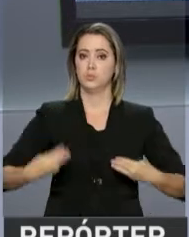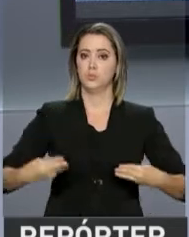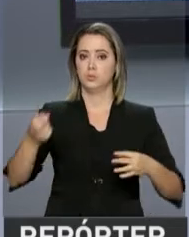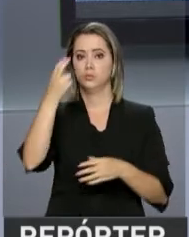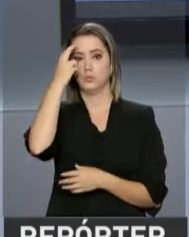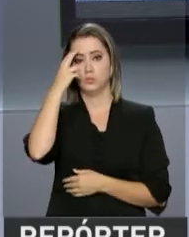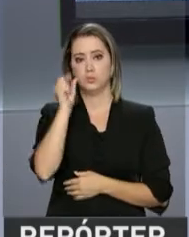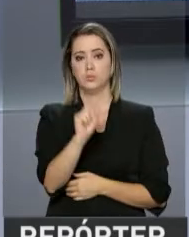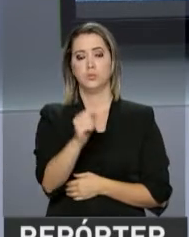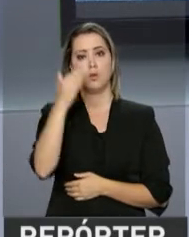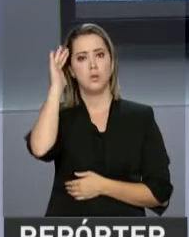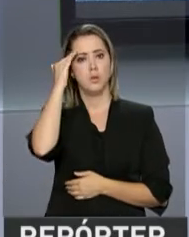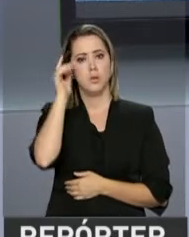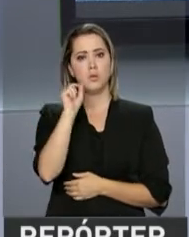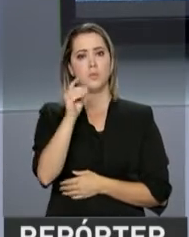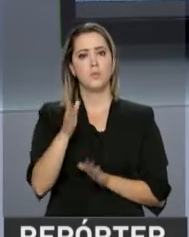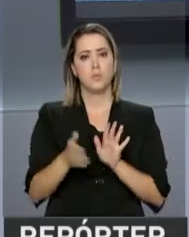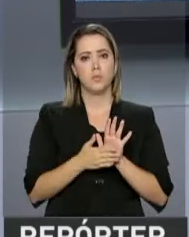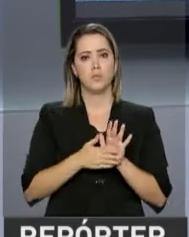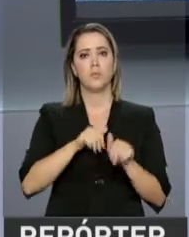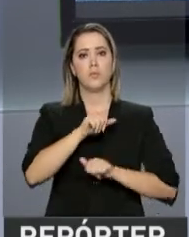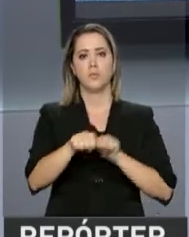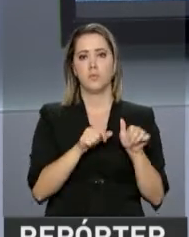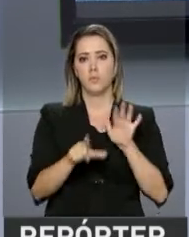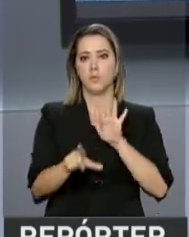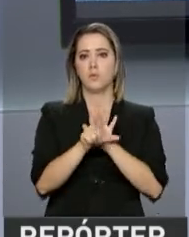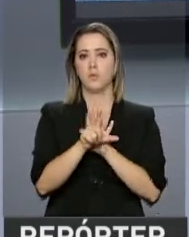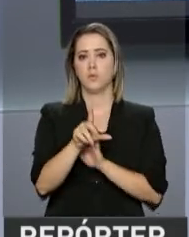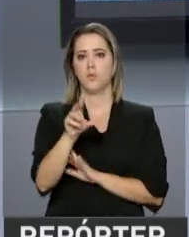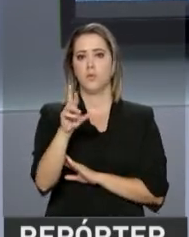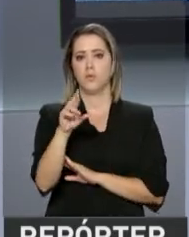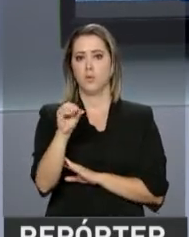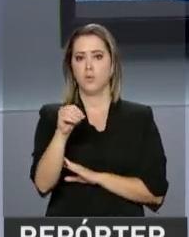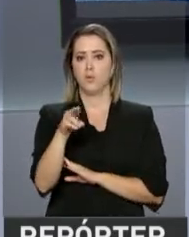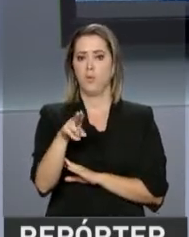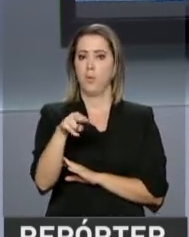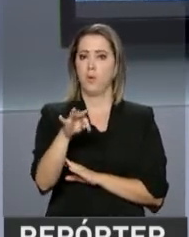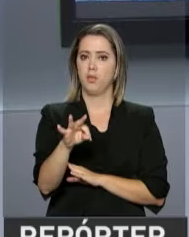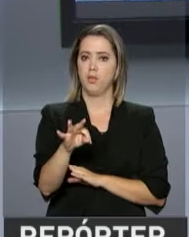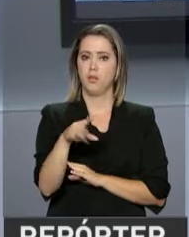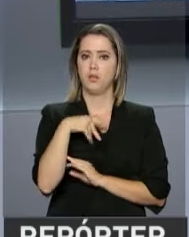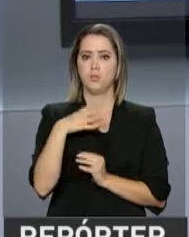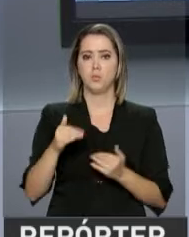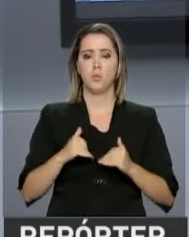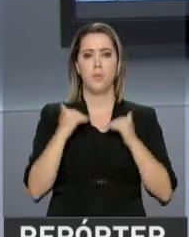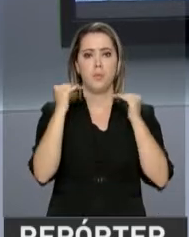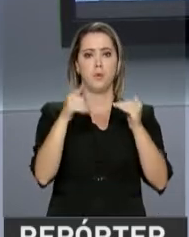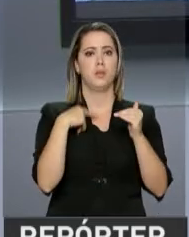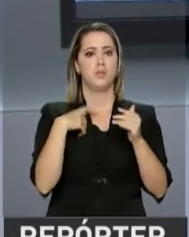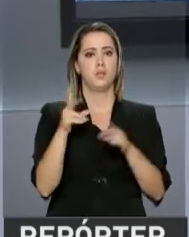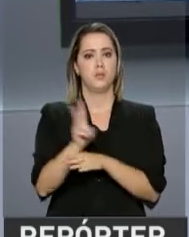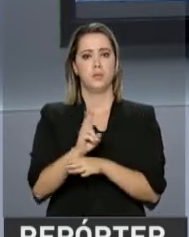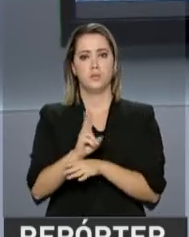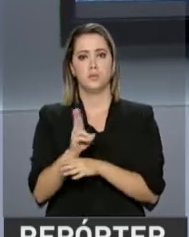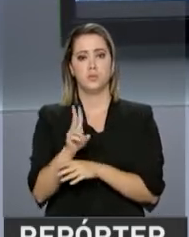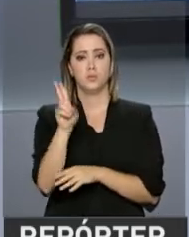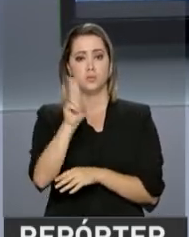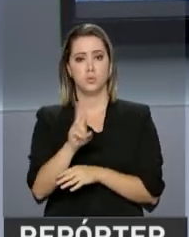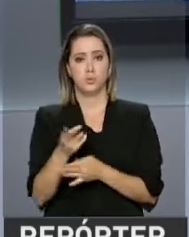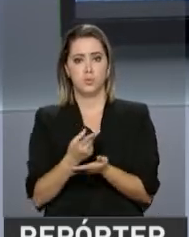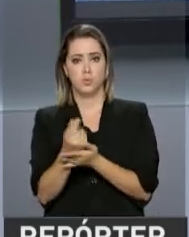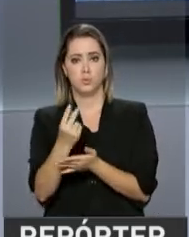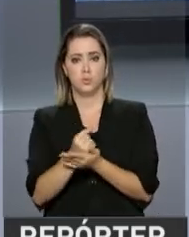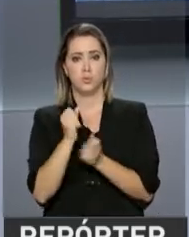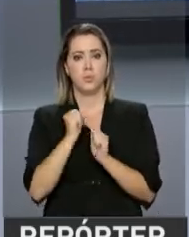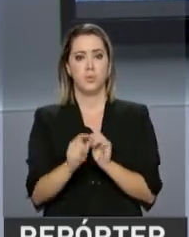da cultura para entender e propor mudanças na lei rouanet o aumento da fiscalização no uso de recursos deve